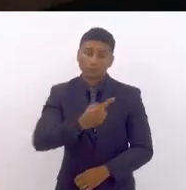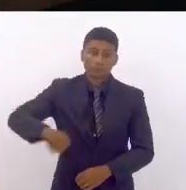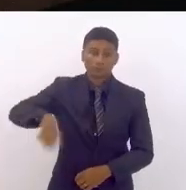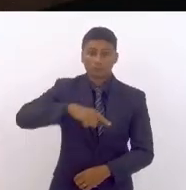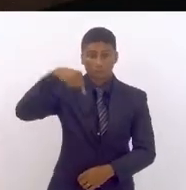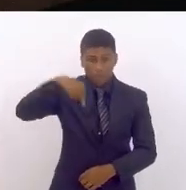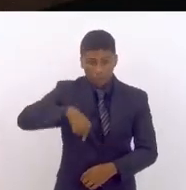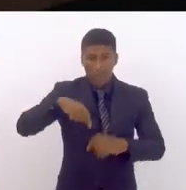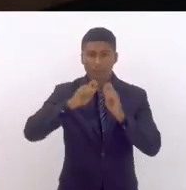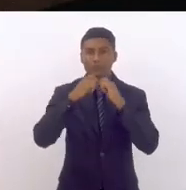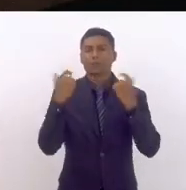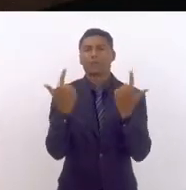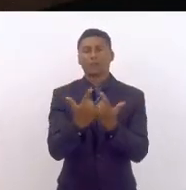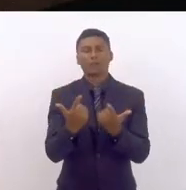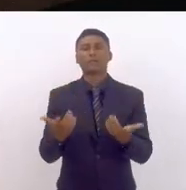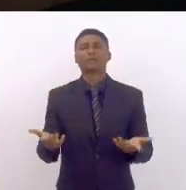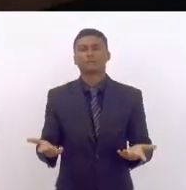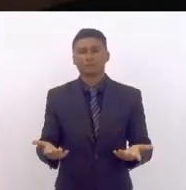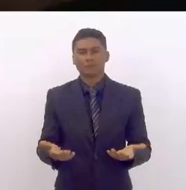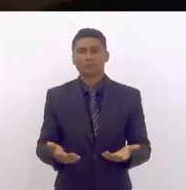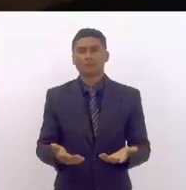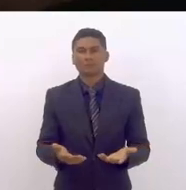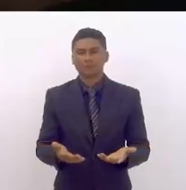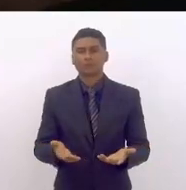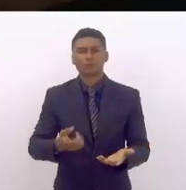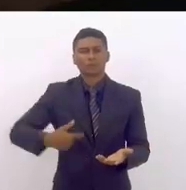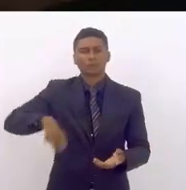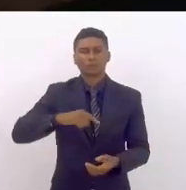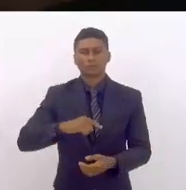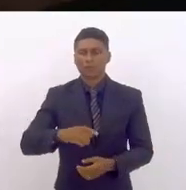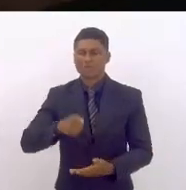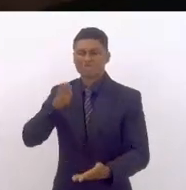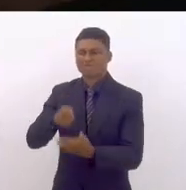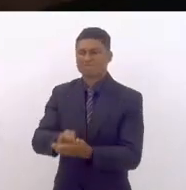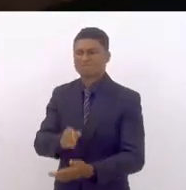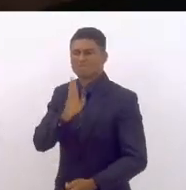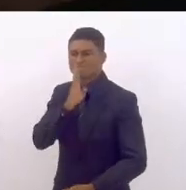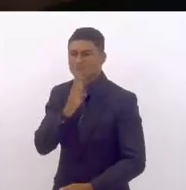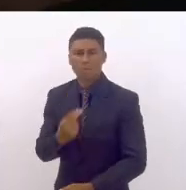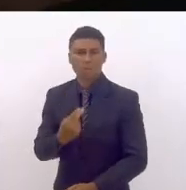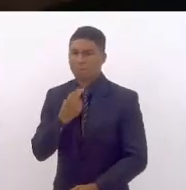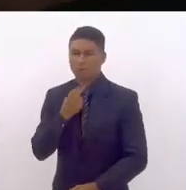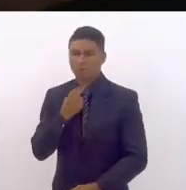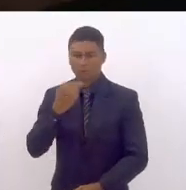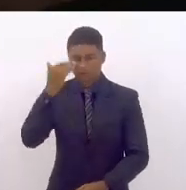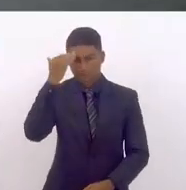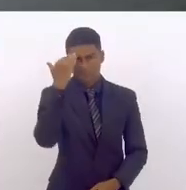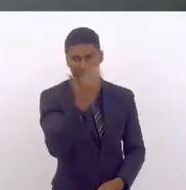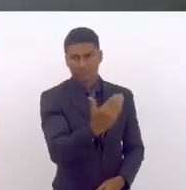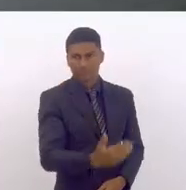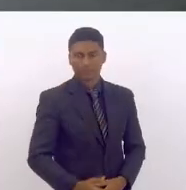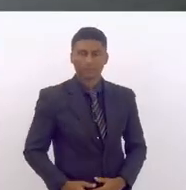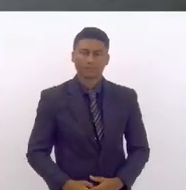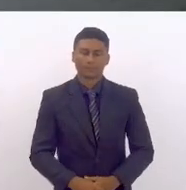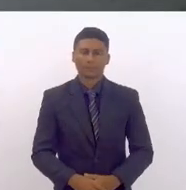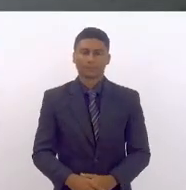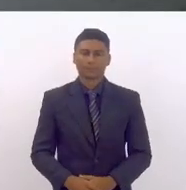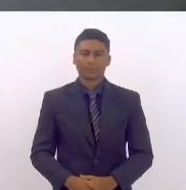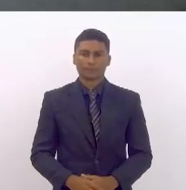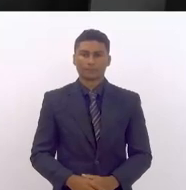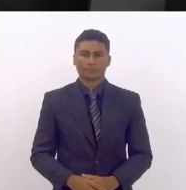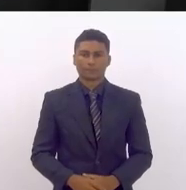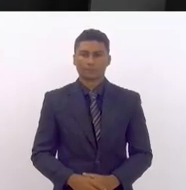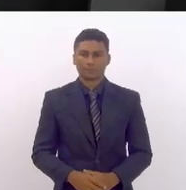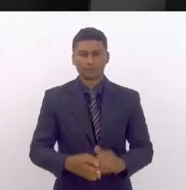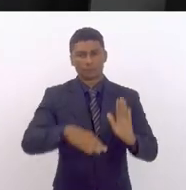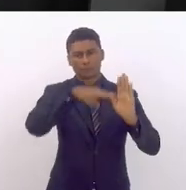Casa Legislativa, jamais poderemos silenciar jornalistas. Muito obrigada, senhora presidenta.